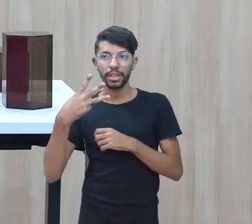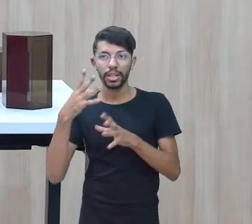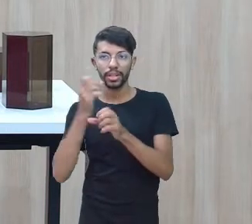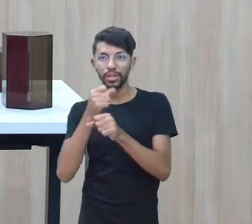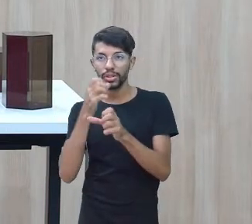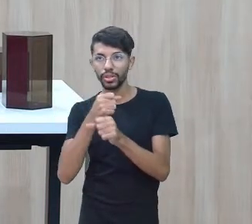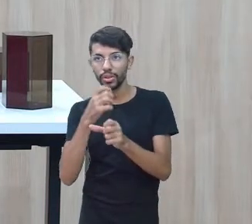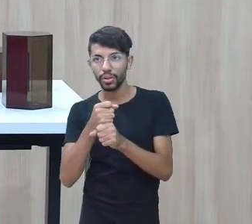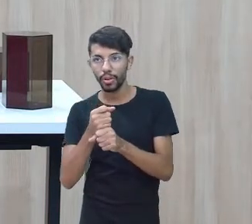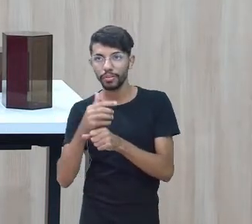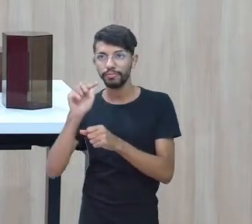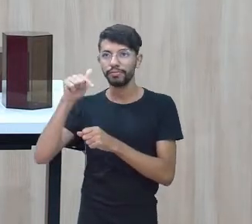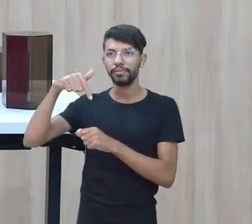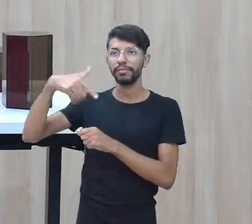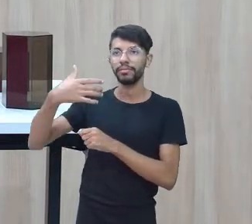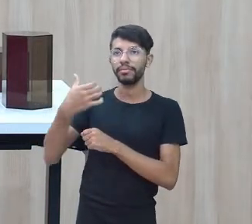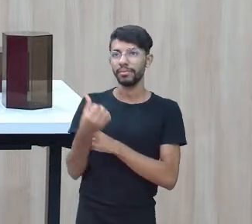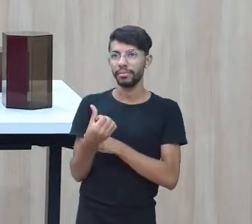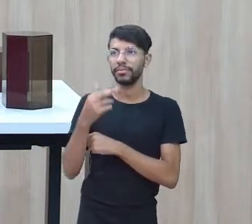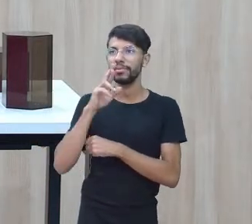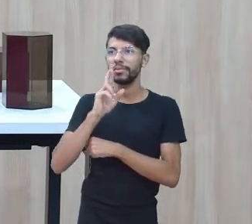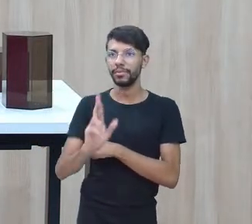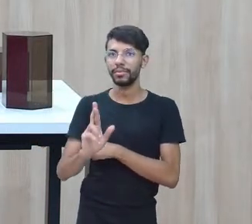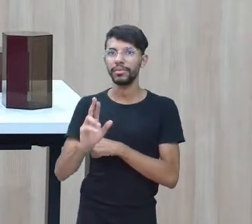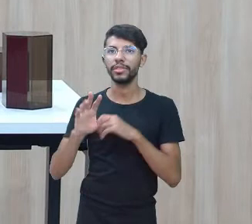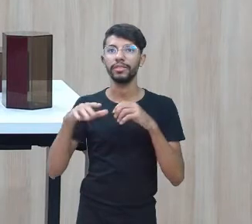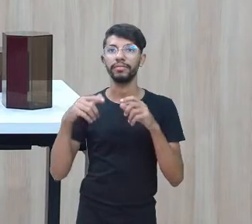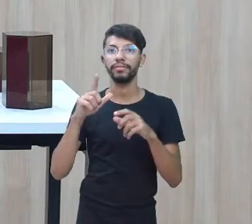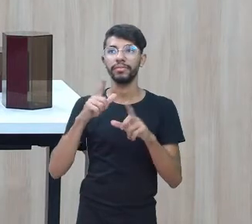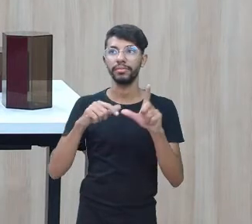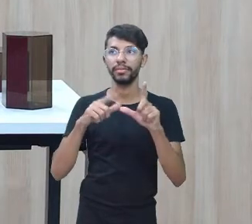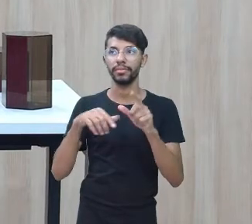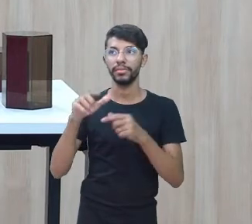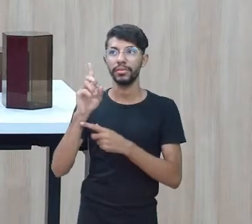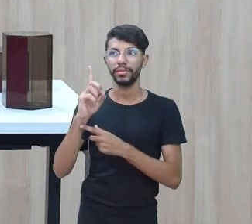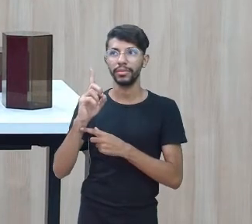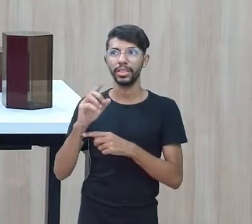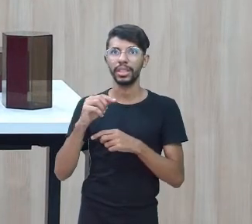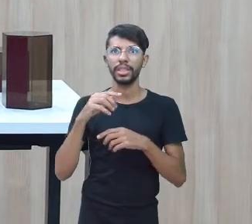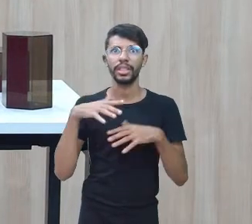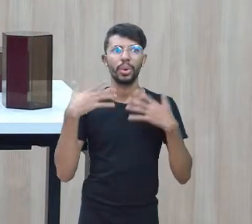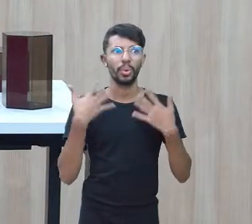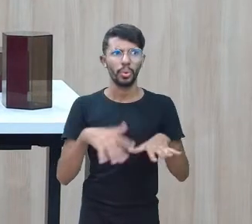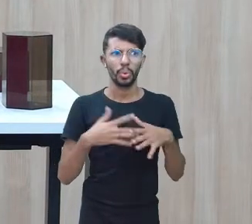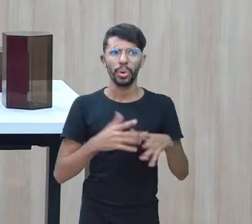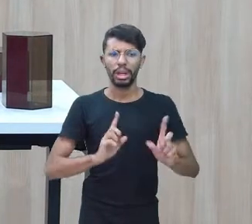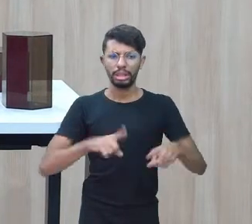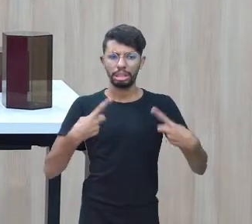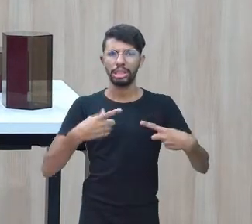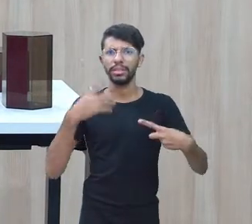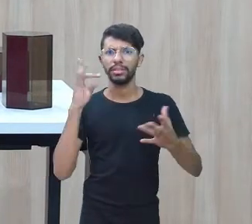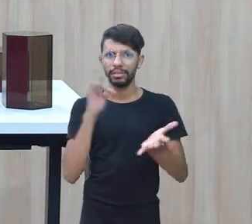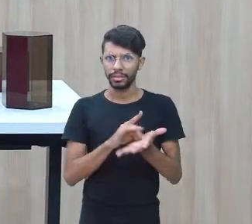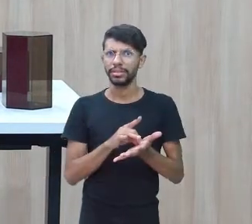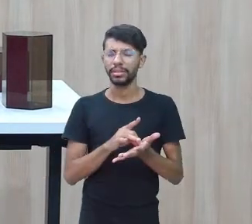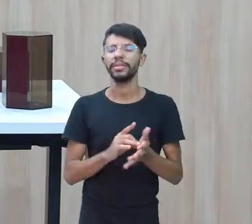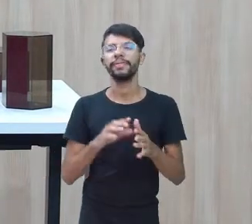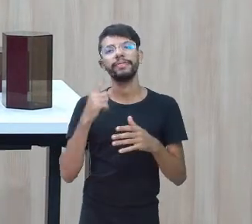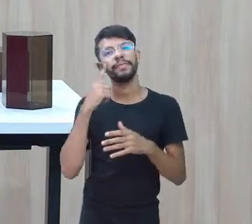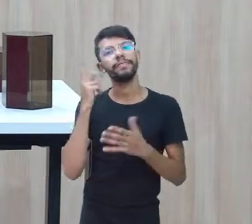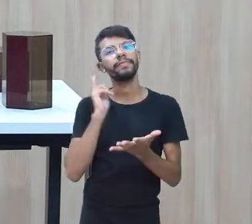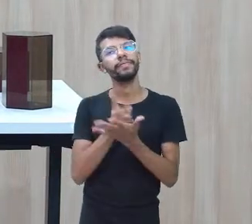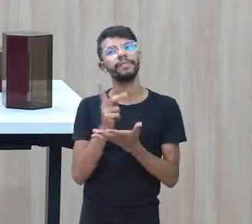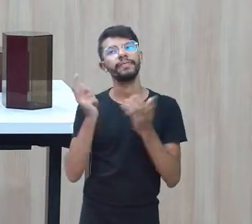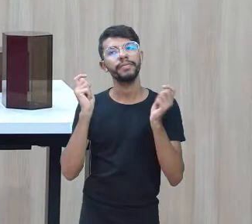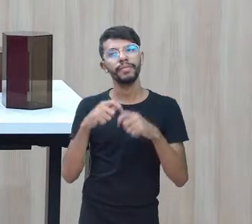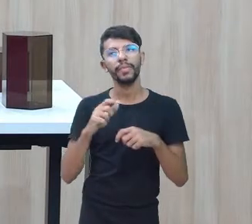dar 76. Resposta letra D. E, professora, esse foi um desafio mesmo, não foi? Foi, gente. Sempre que puder e der um